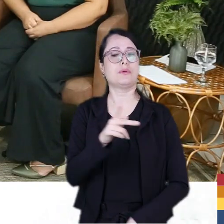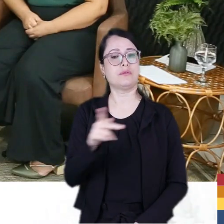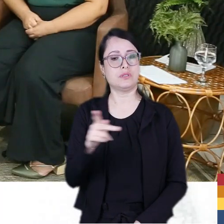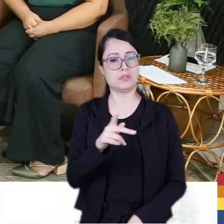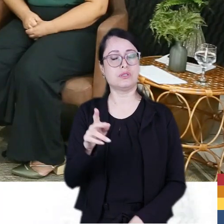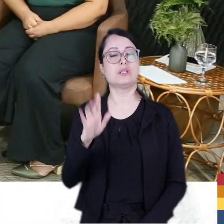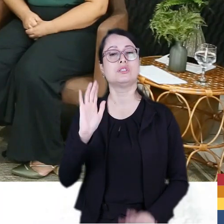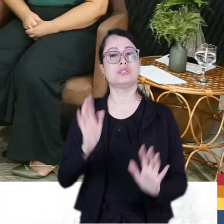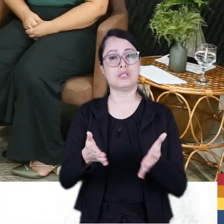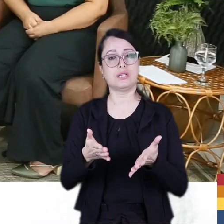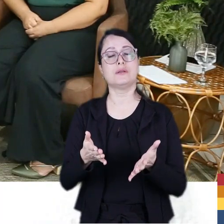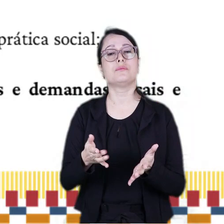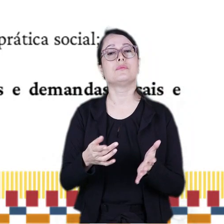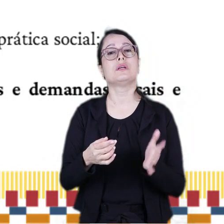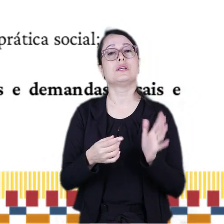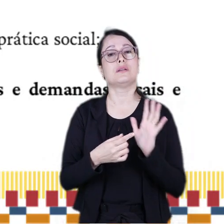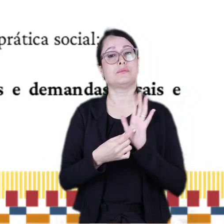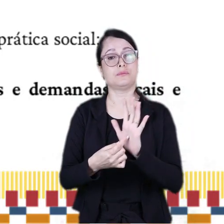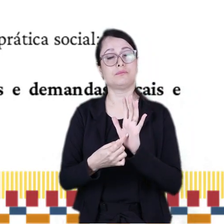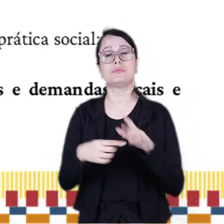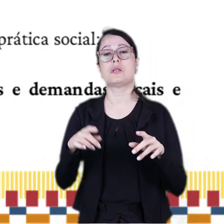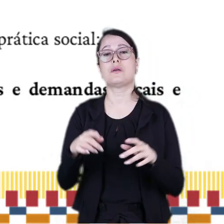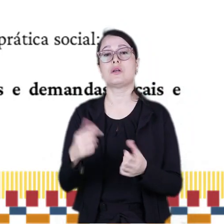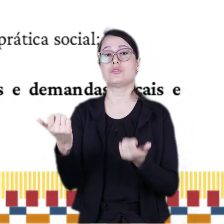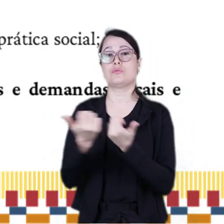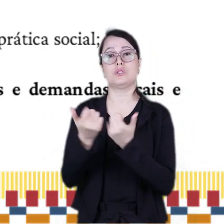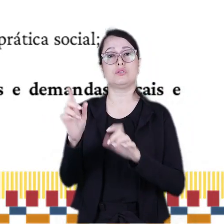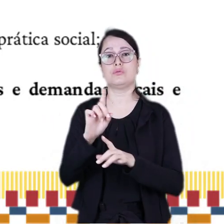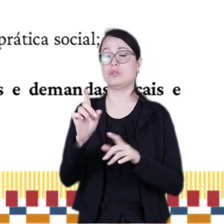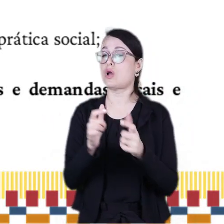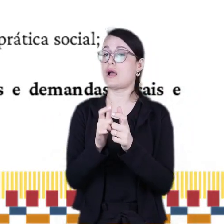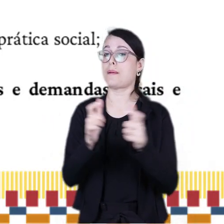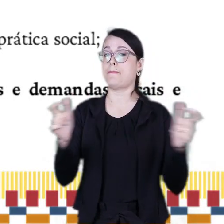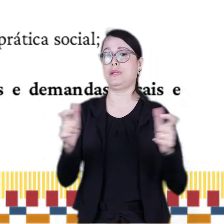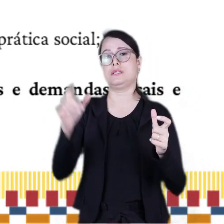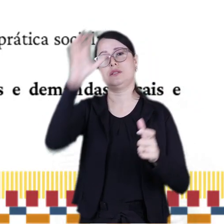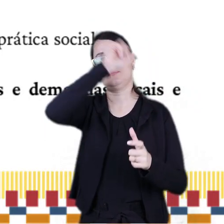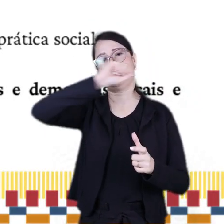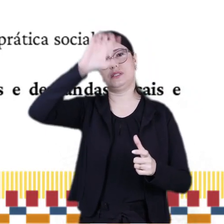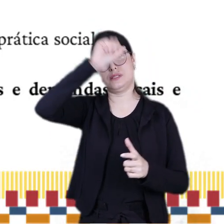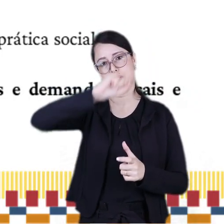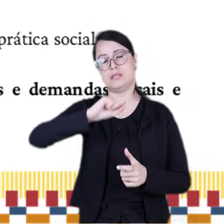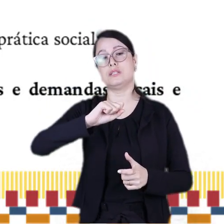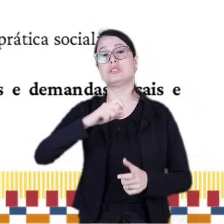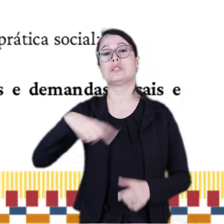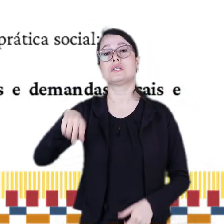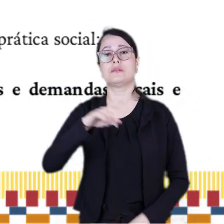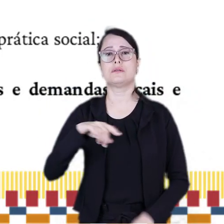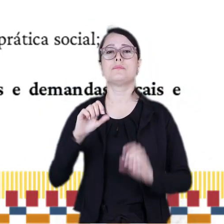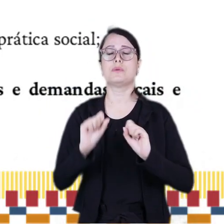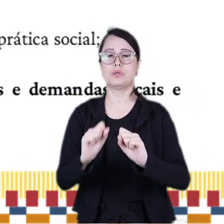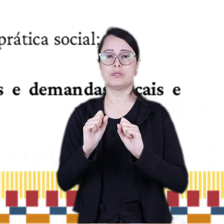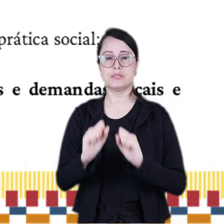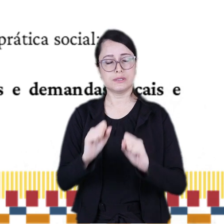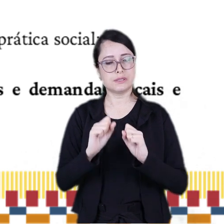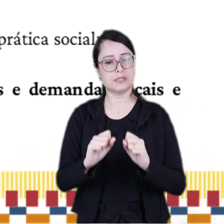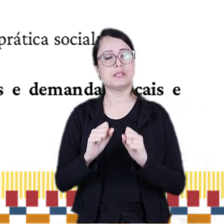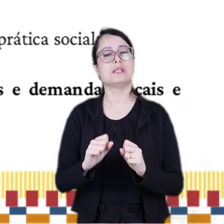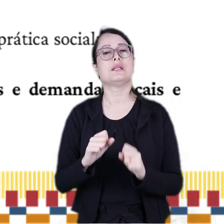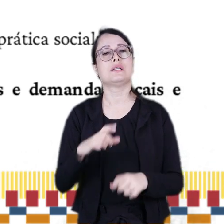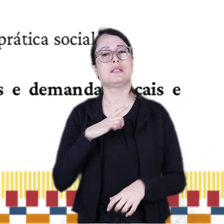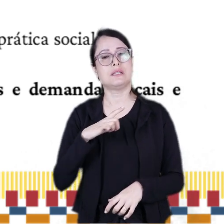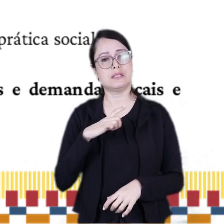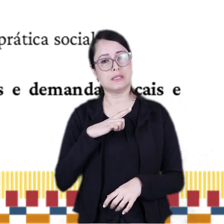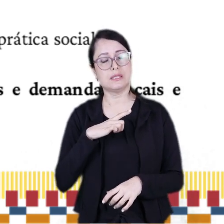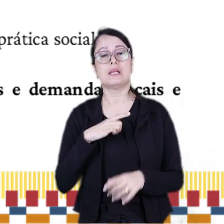o que é essa formação integral? é a articulação da formação geral básica à formação profissional aquilo que a professora já até colocou